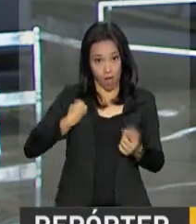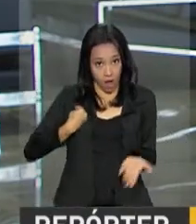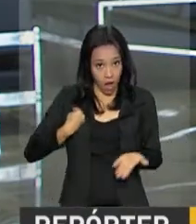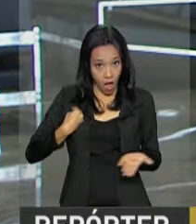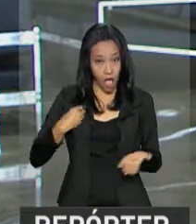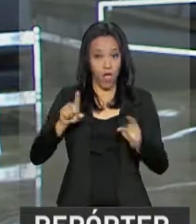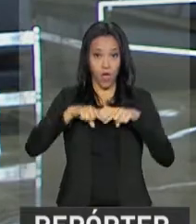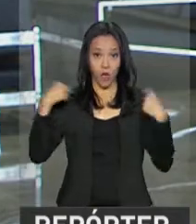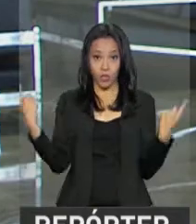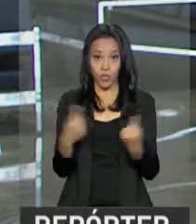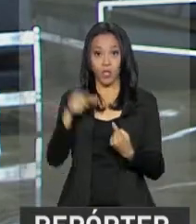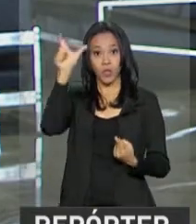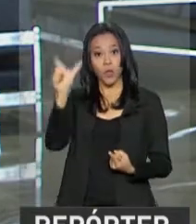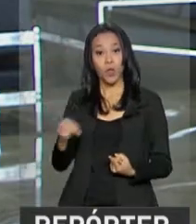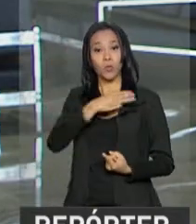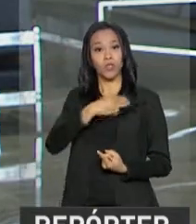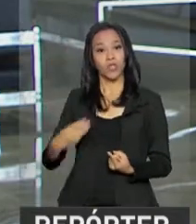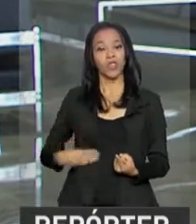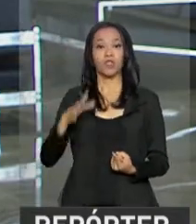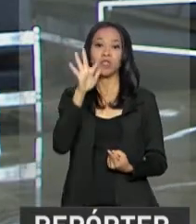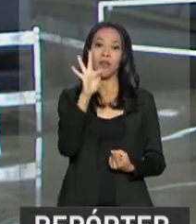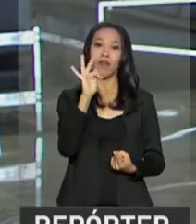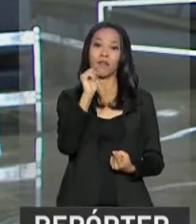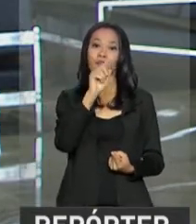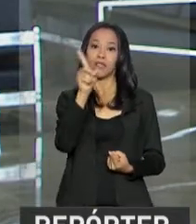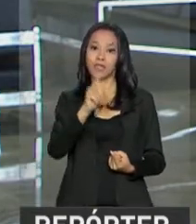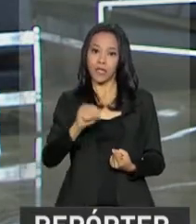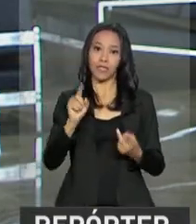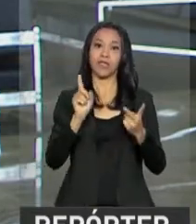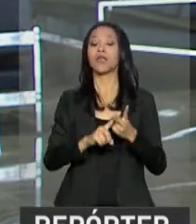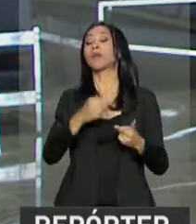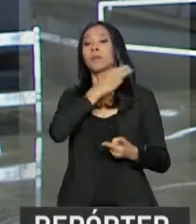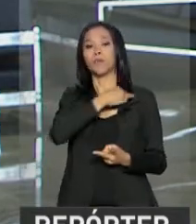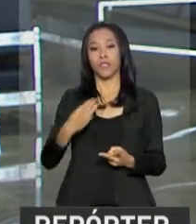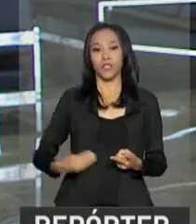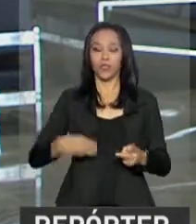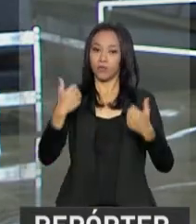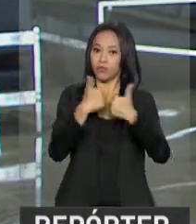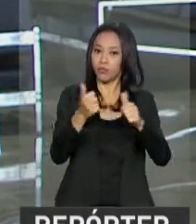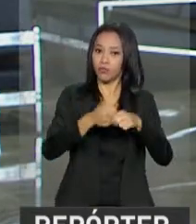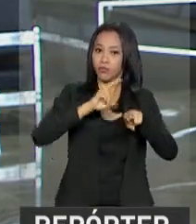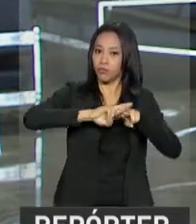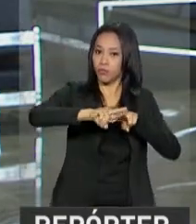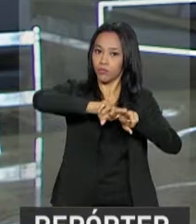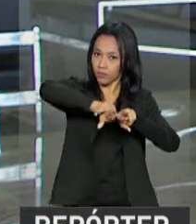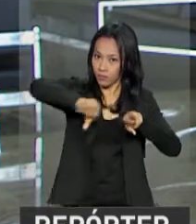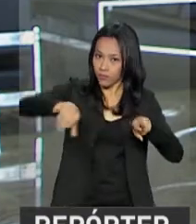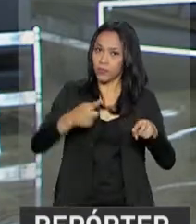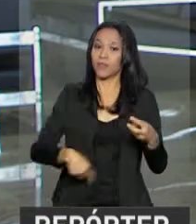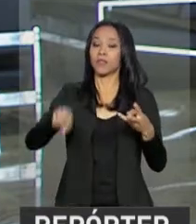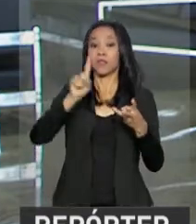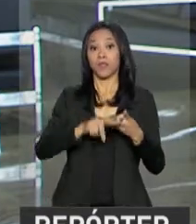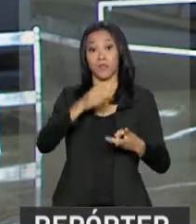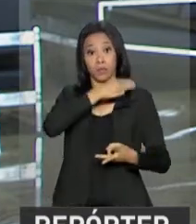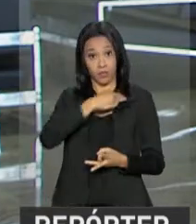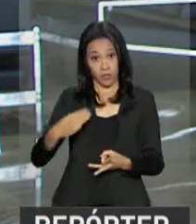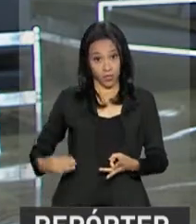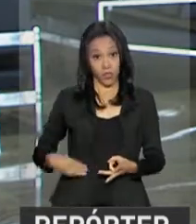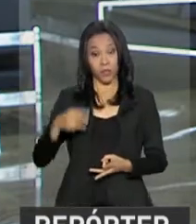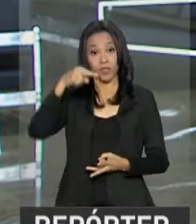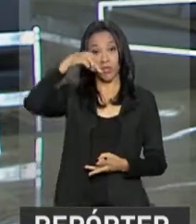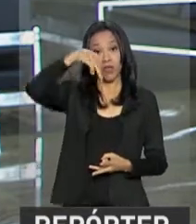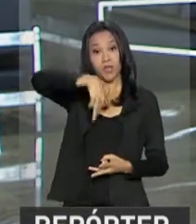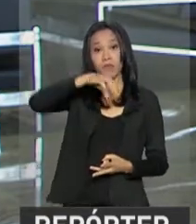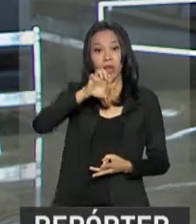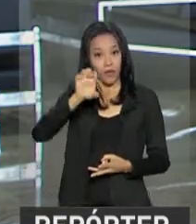fazenda eduardo guardian o ministro dos transportes portos e aviação civil walter casimiro o ministro de minas e energia moreira franco o